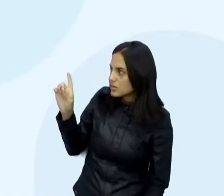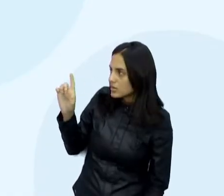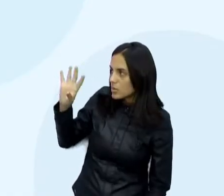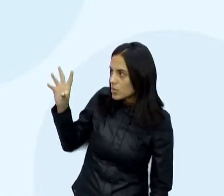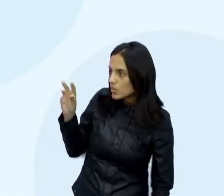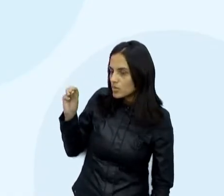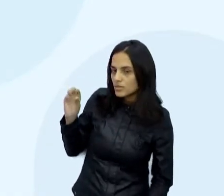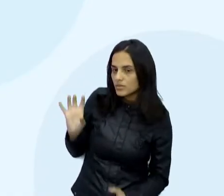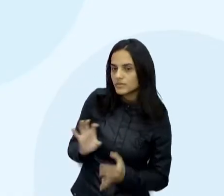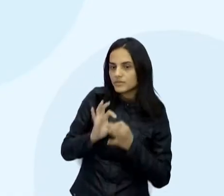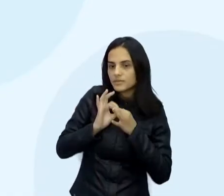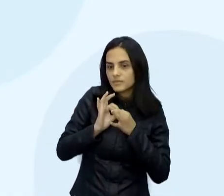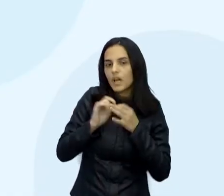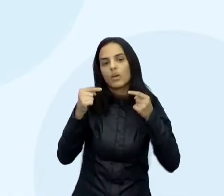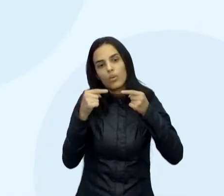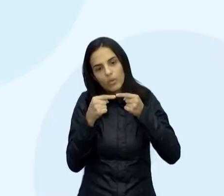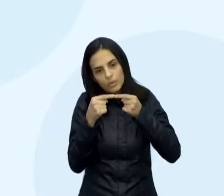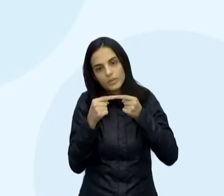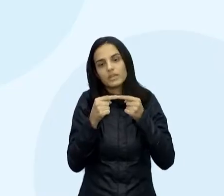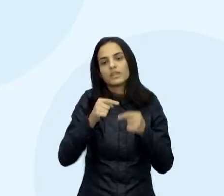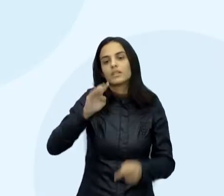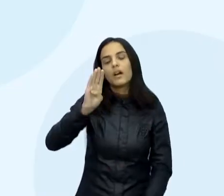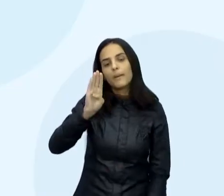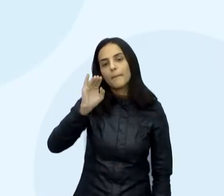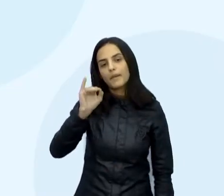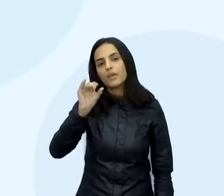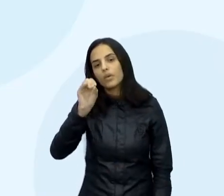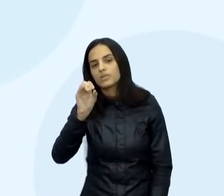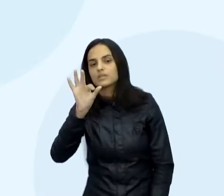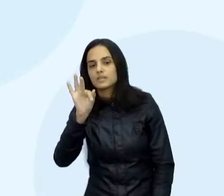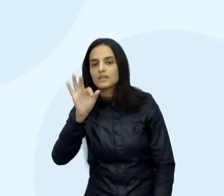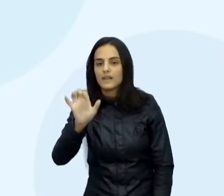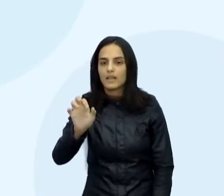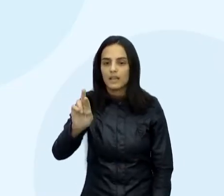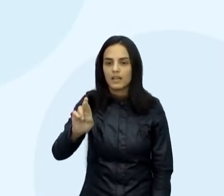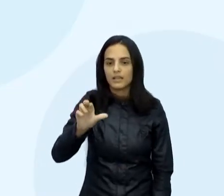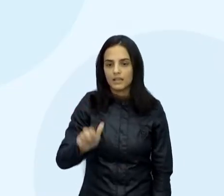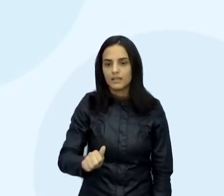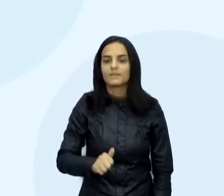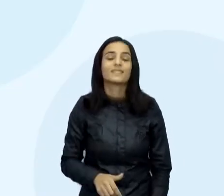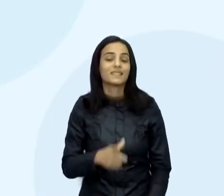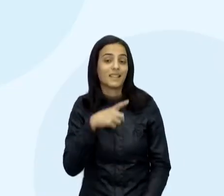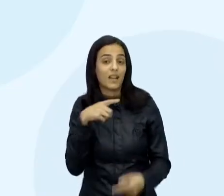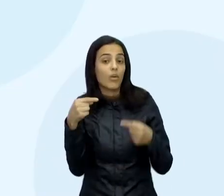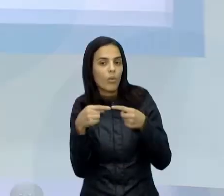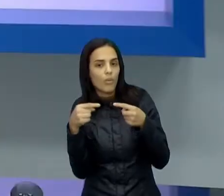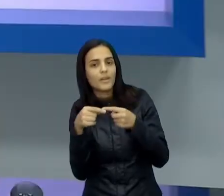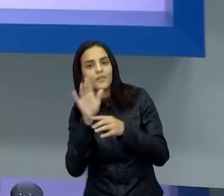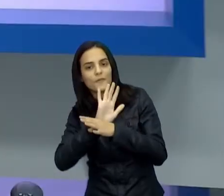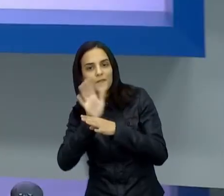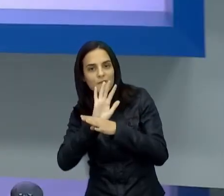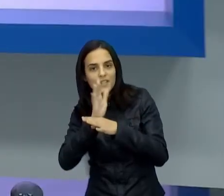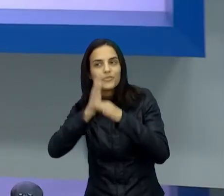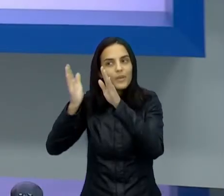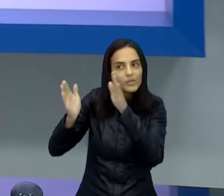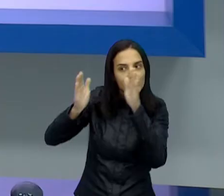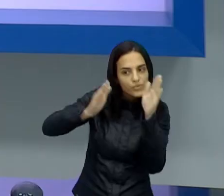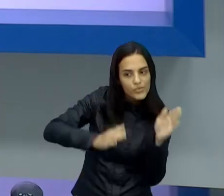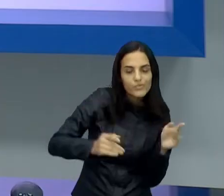hidrosfera, atmosfera e criosfera faz parte da biosfera, né? Então tem muito a ver com o vídeo que nós vimos